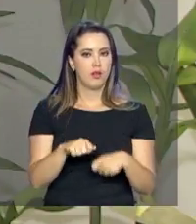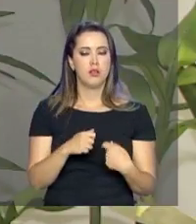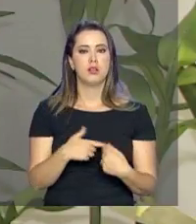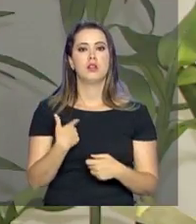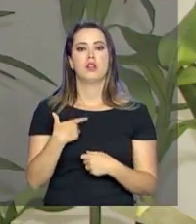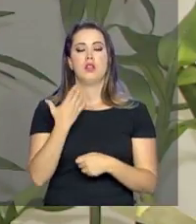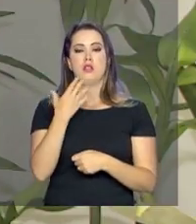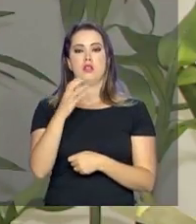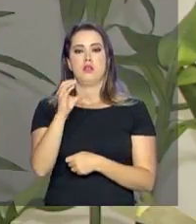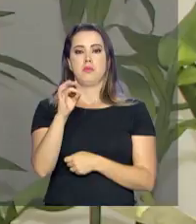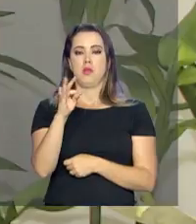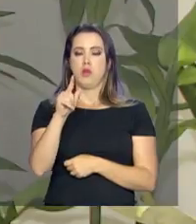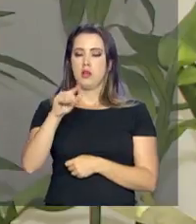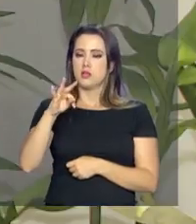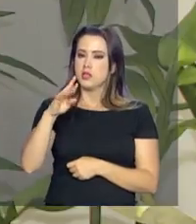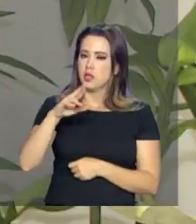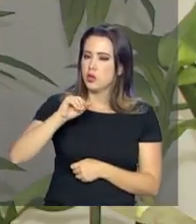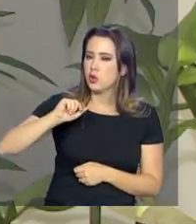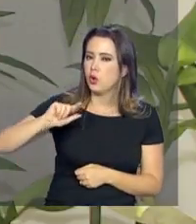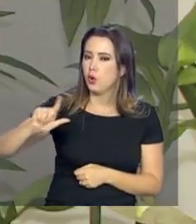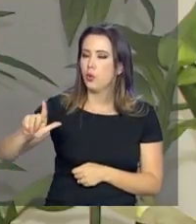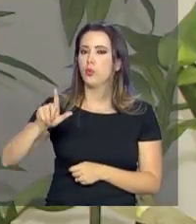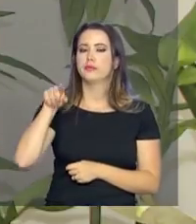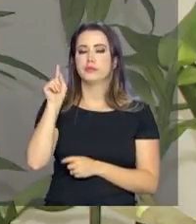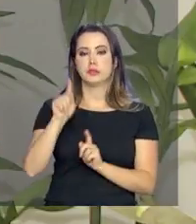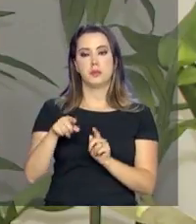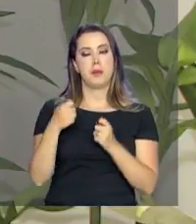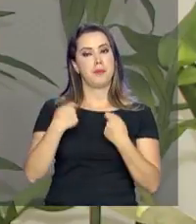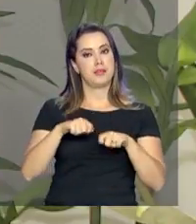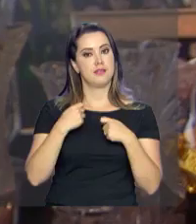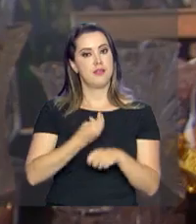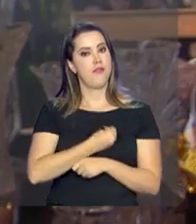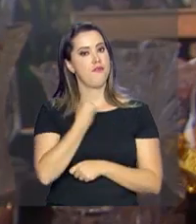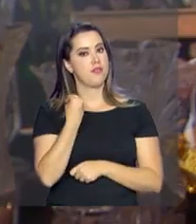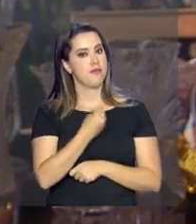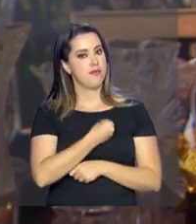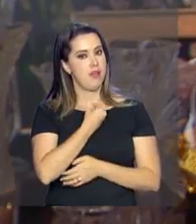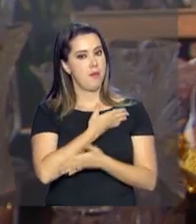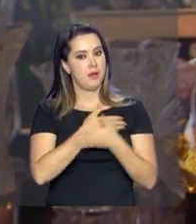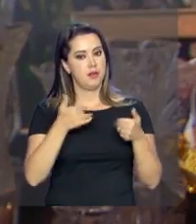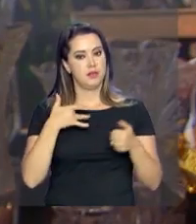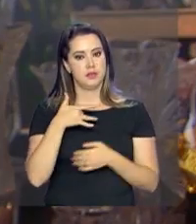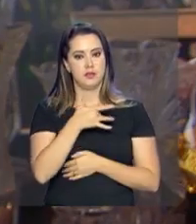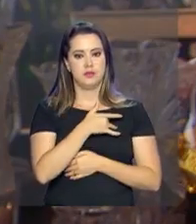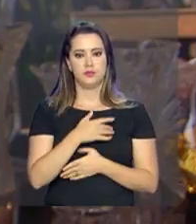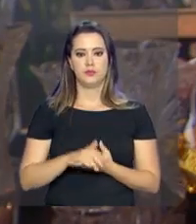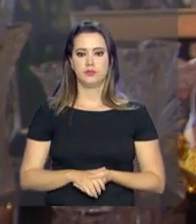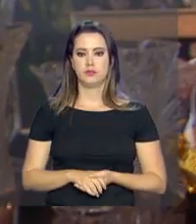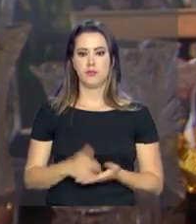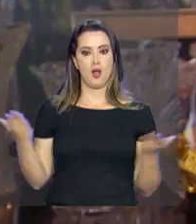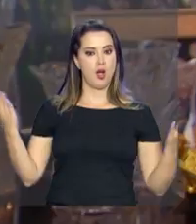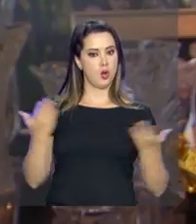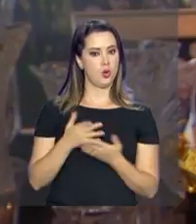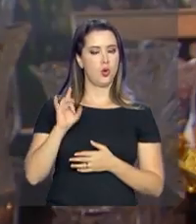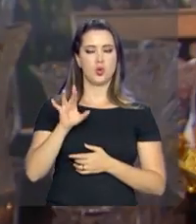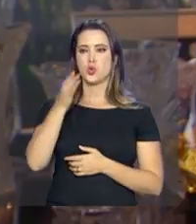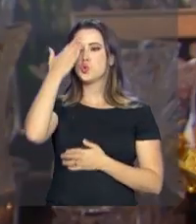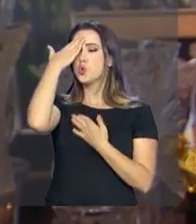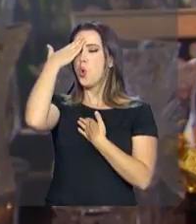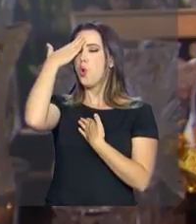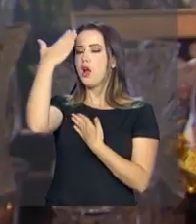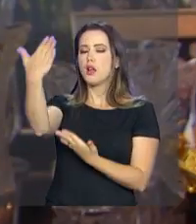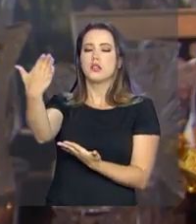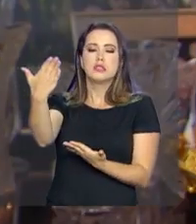o cigarro hábitos de vida saudáveis agora não só tenho que agradecer